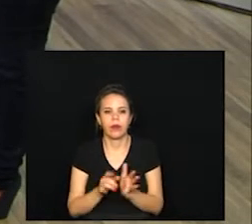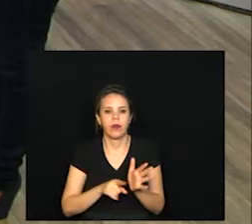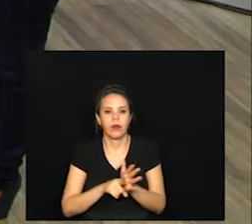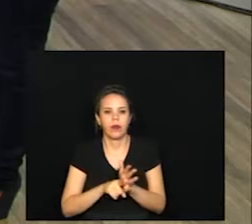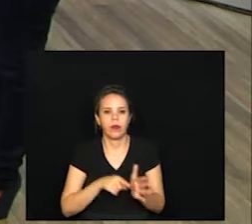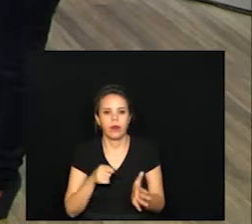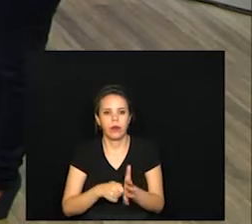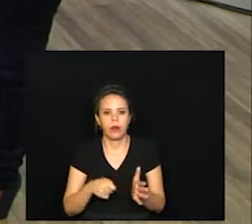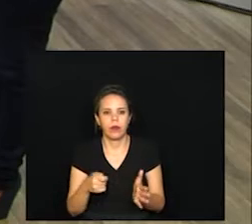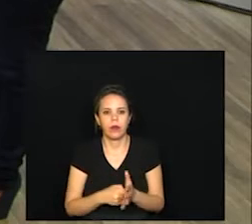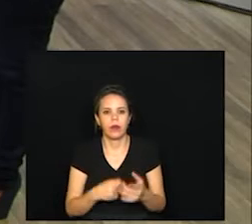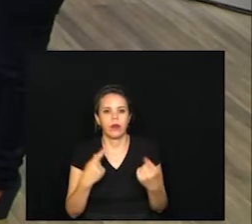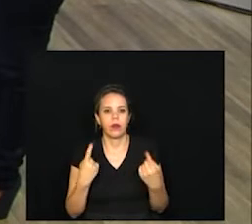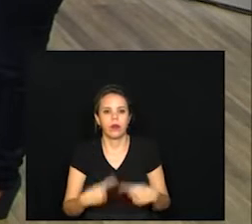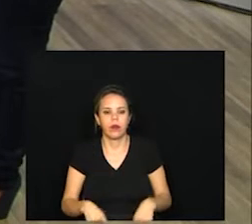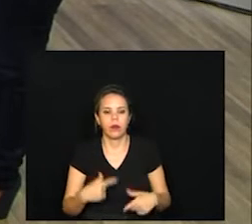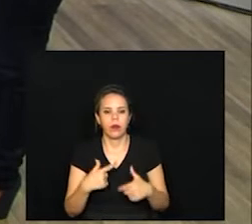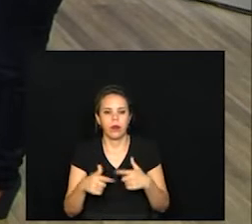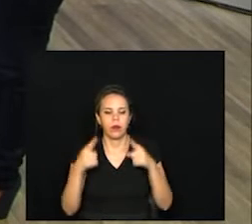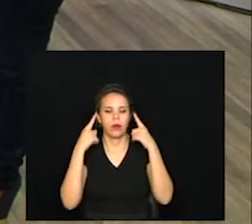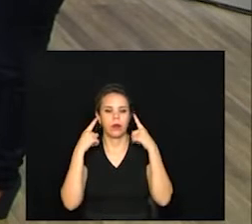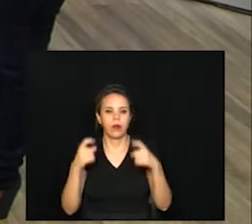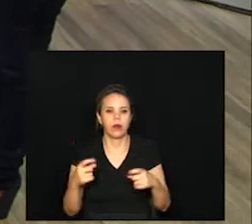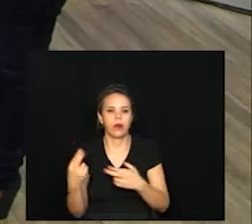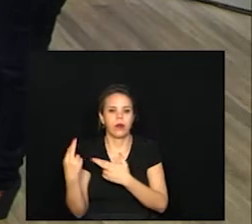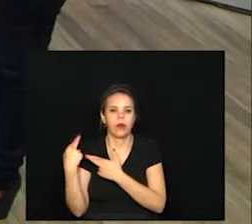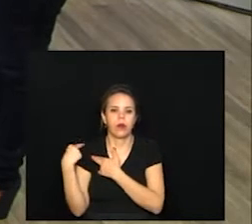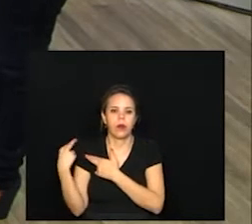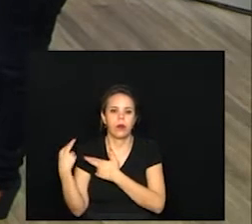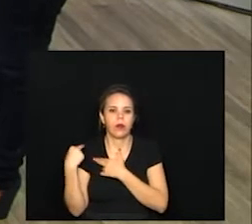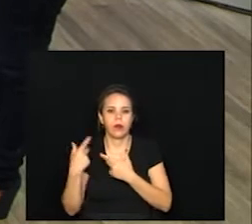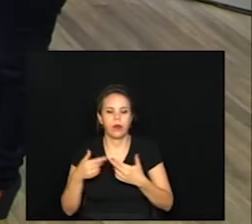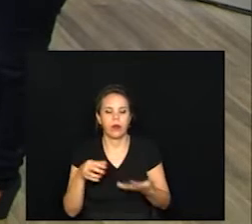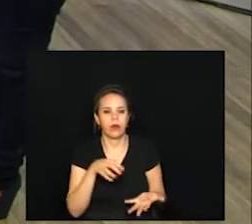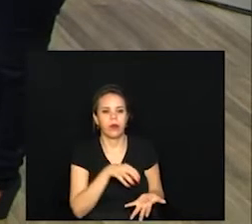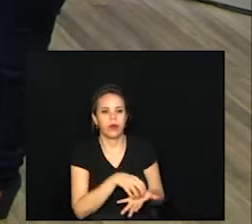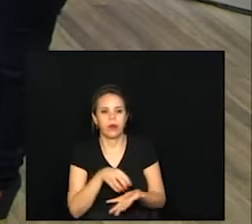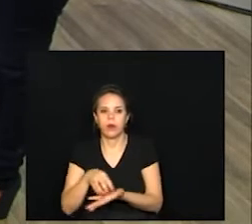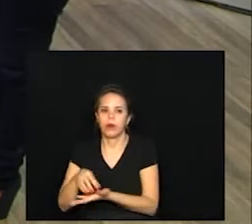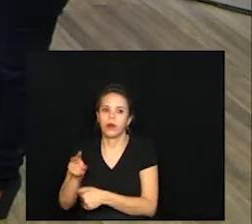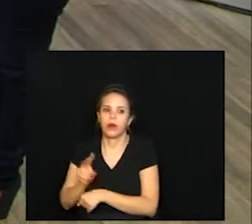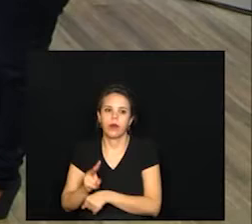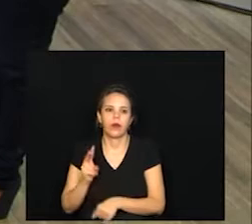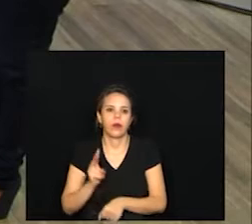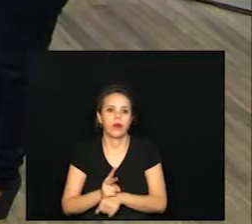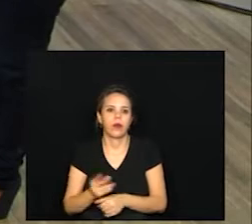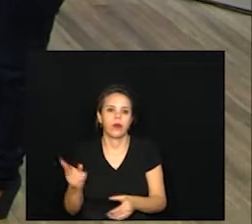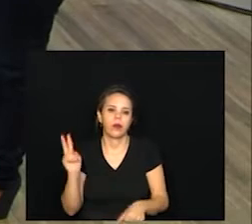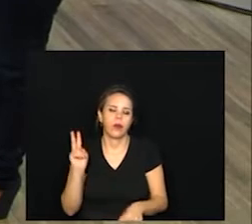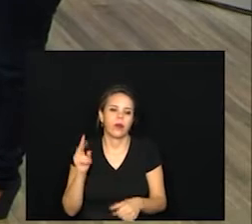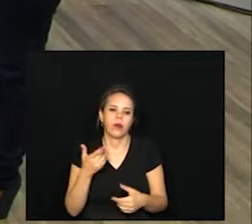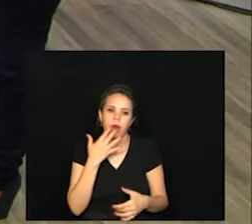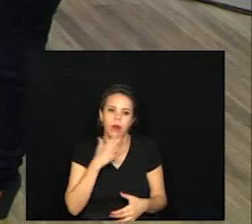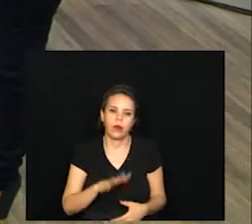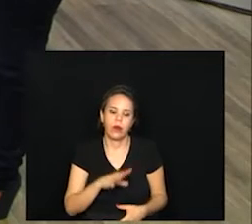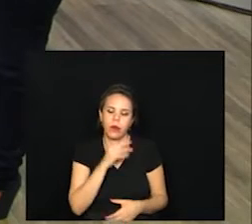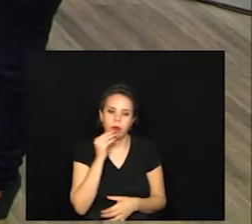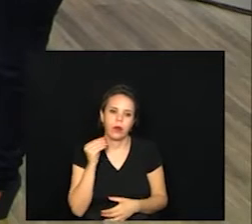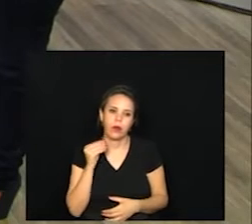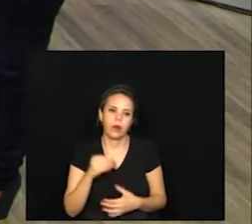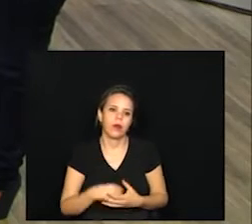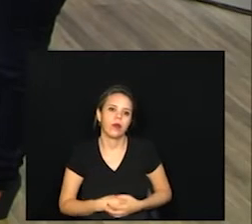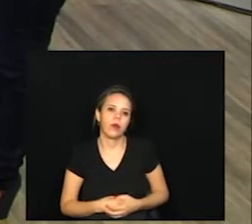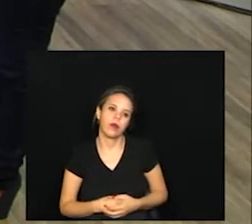ela acompanhou a responsabilidade dos diversos órgãos relacionados à proteção da criança e do adolescente em